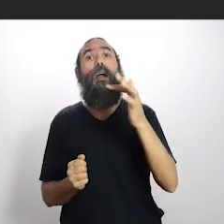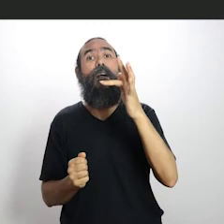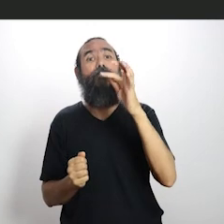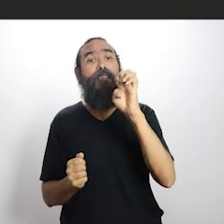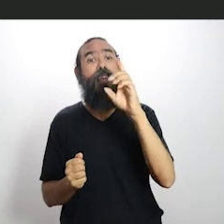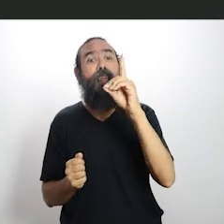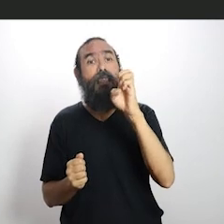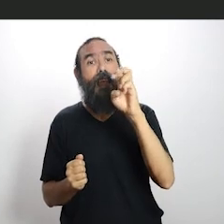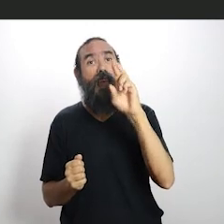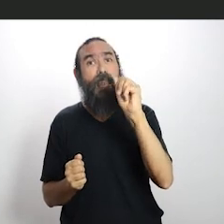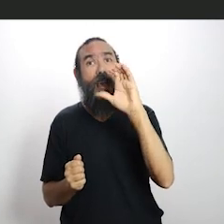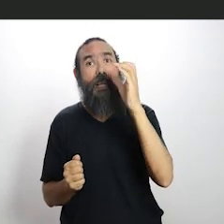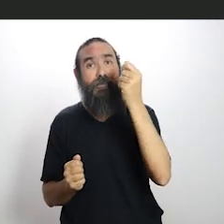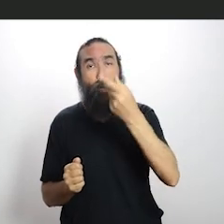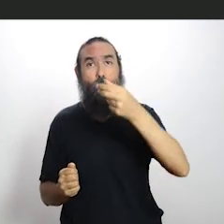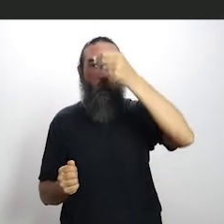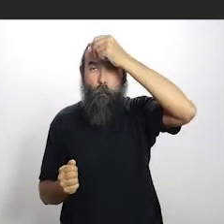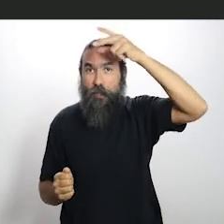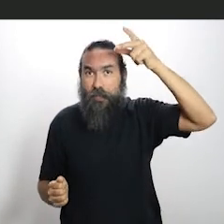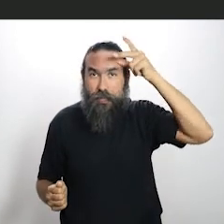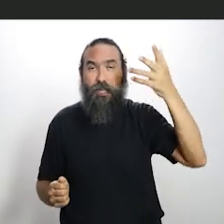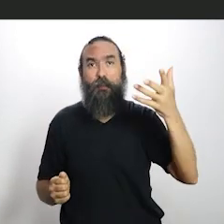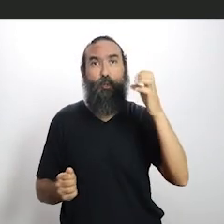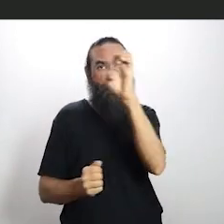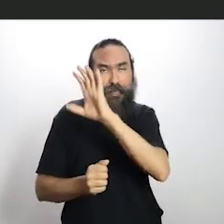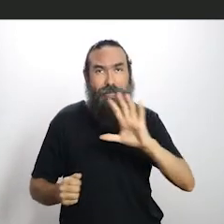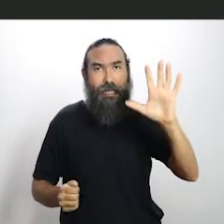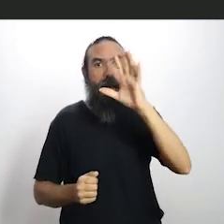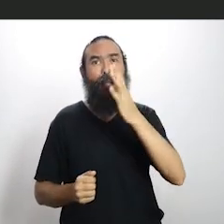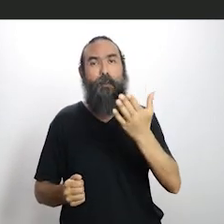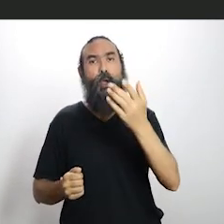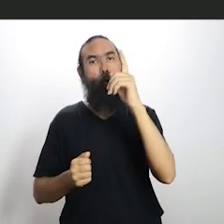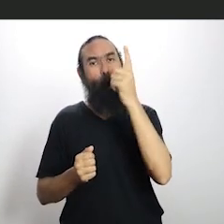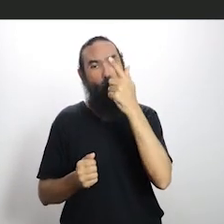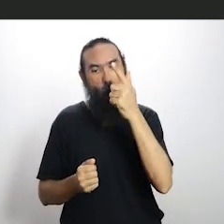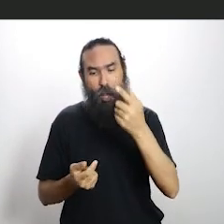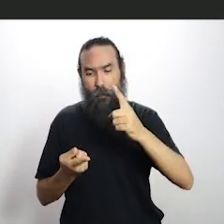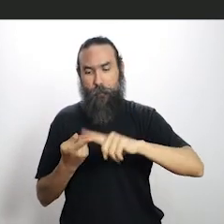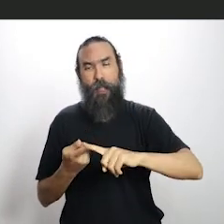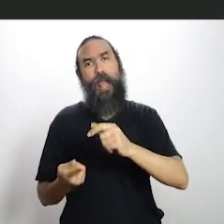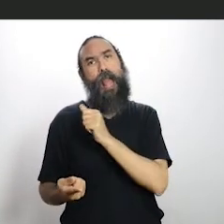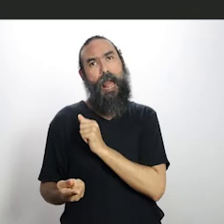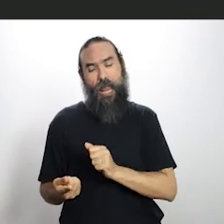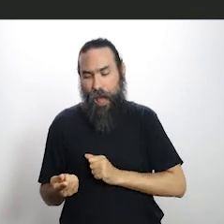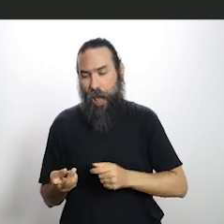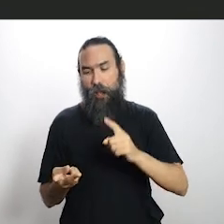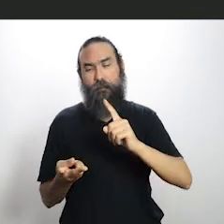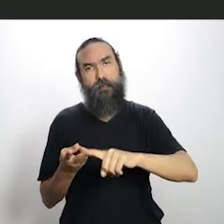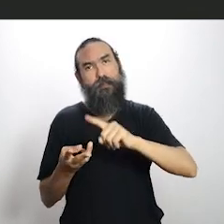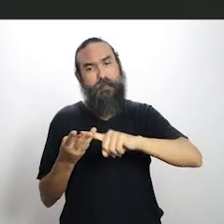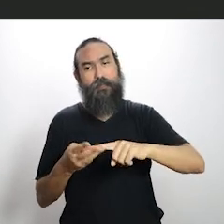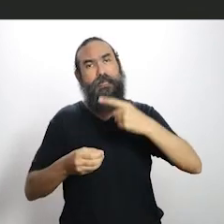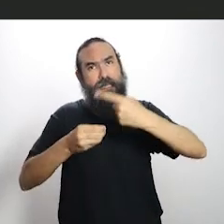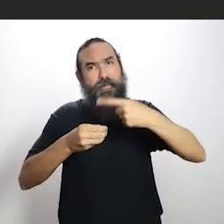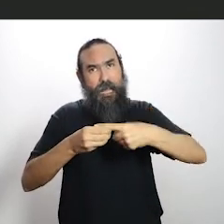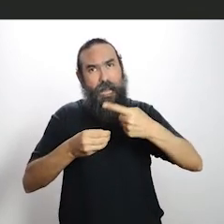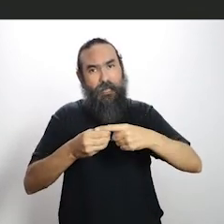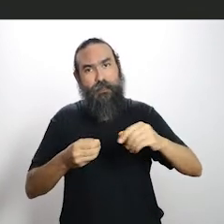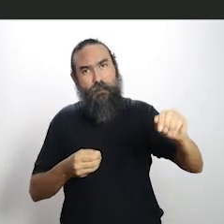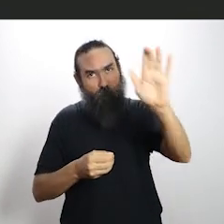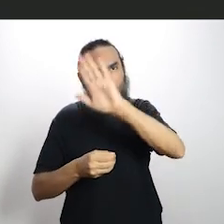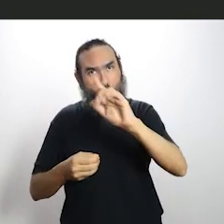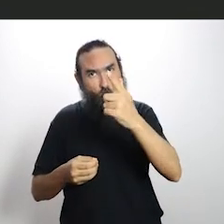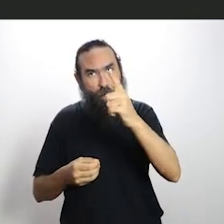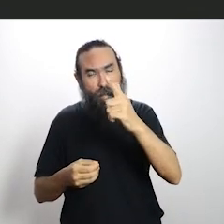agilidade e aplicação dessa lei para que todos estejam bem informados lançamos também nesse dia um manual uma cartilha